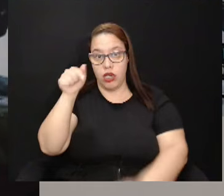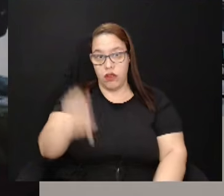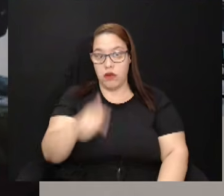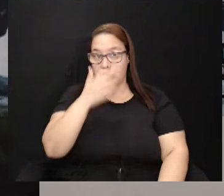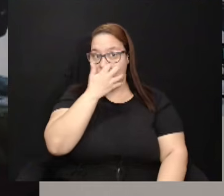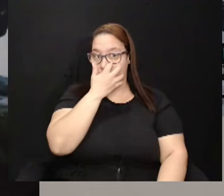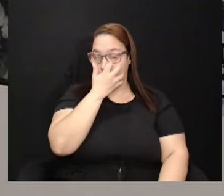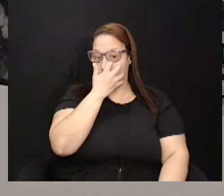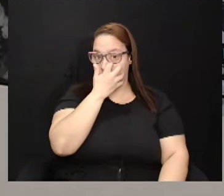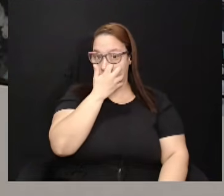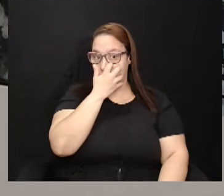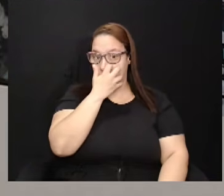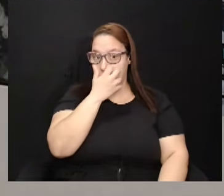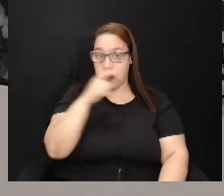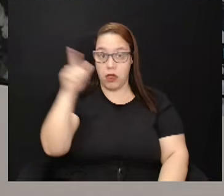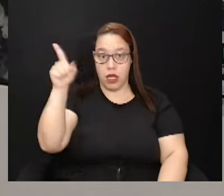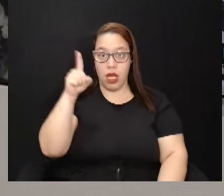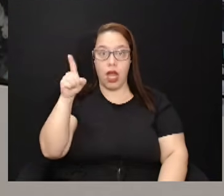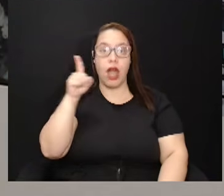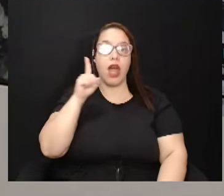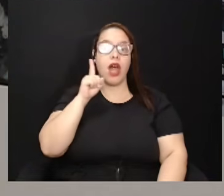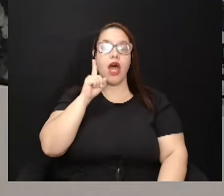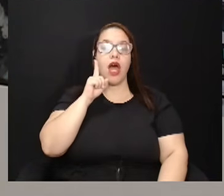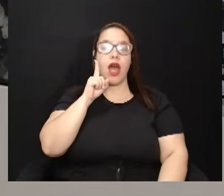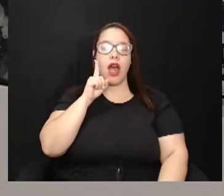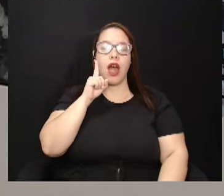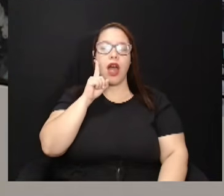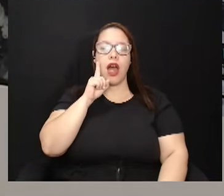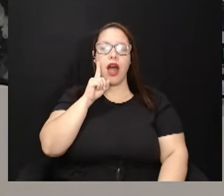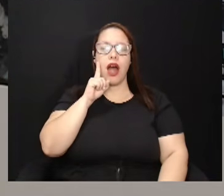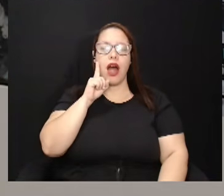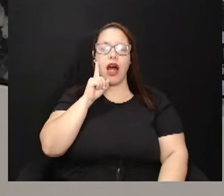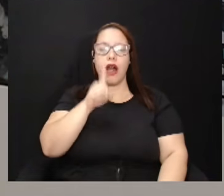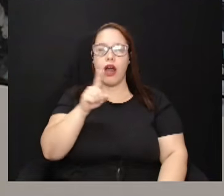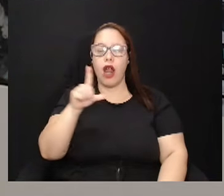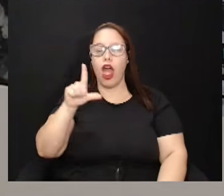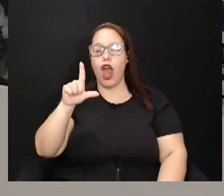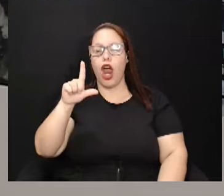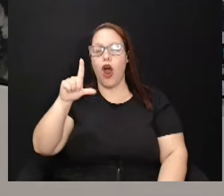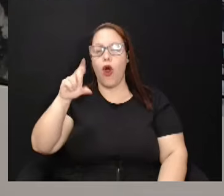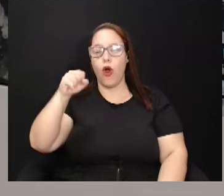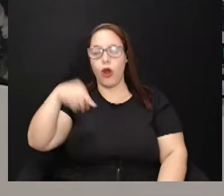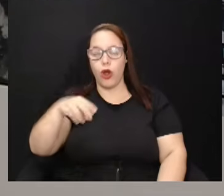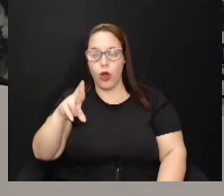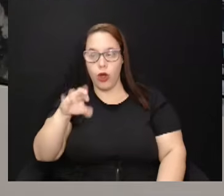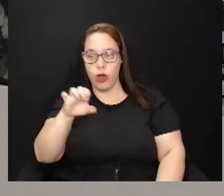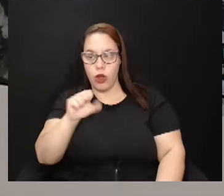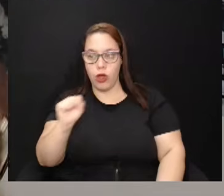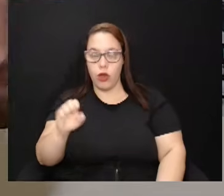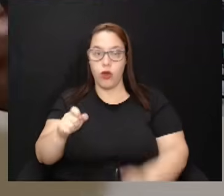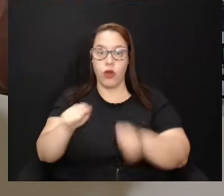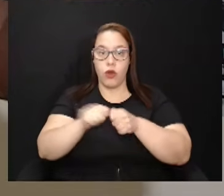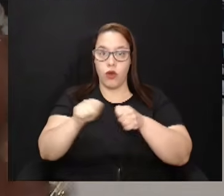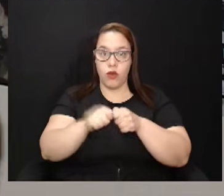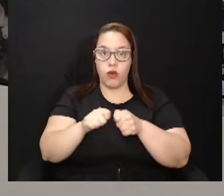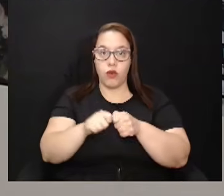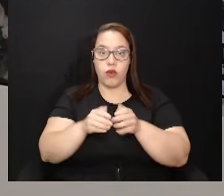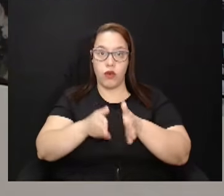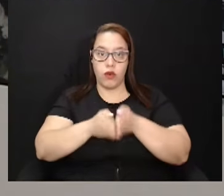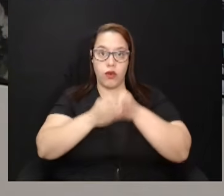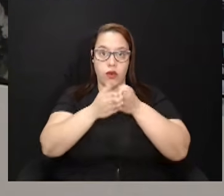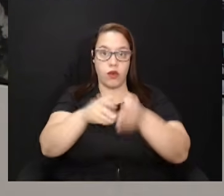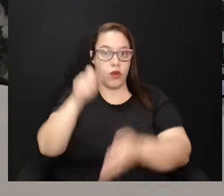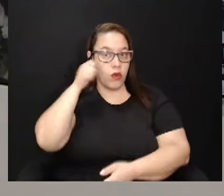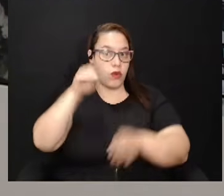é lá em Londres, estou lá pela primeira vez lá em Londres, fazendo o navio negreiro, uma bancada